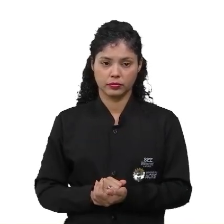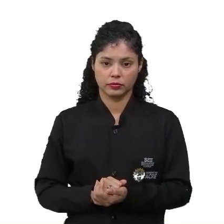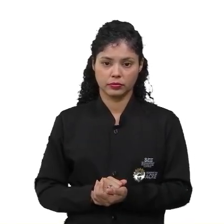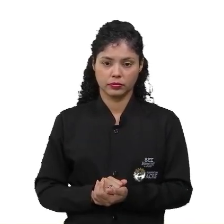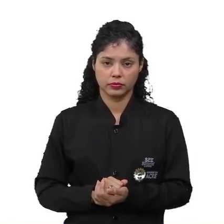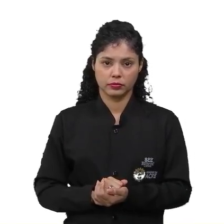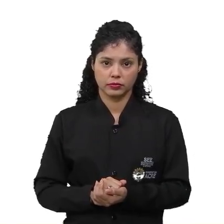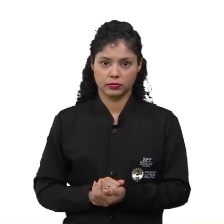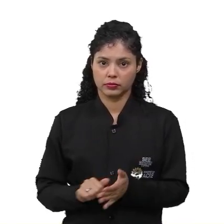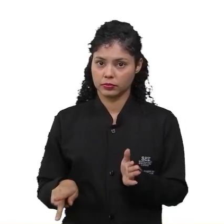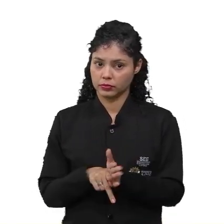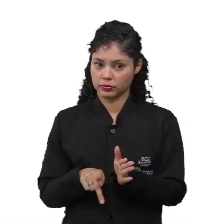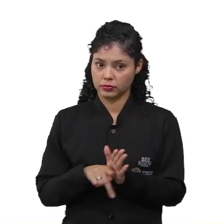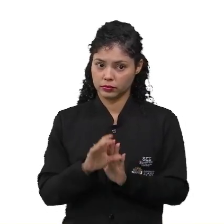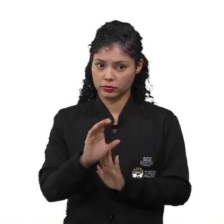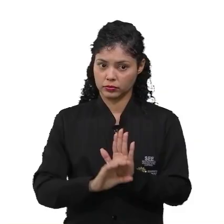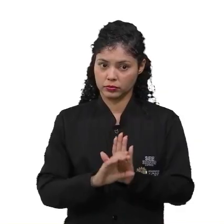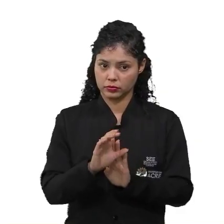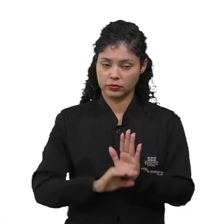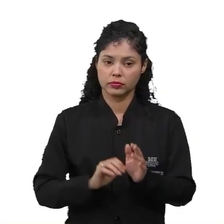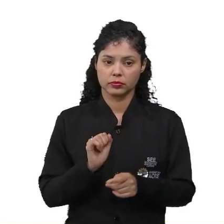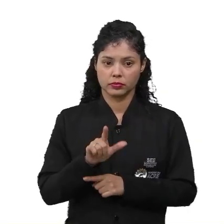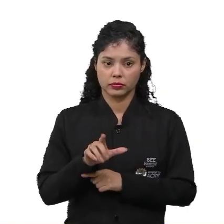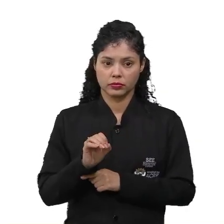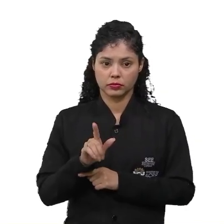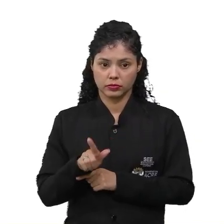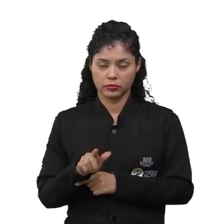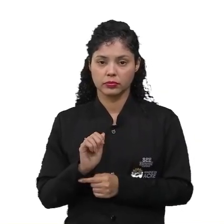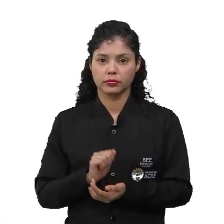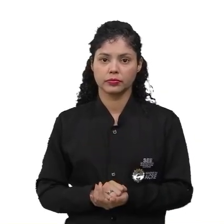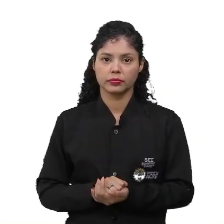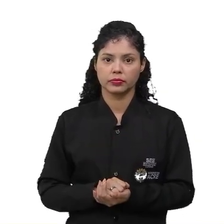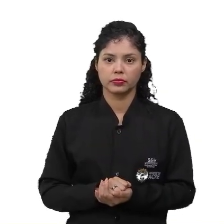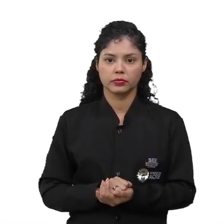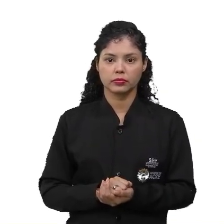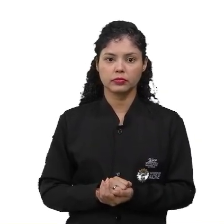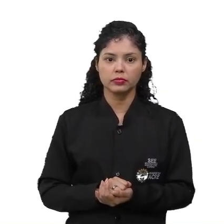é a própria definição de logaritmo. O logaritmo é o expoente.